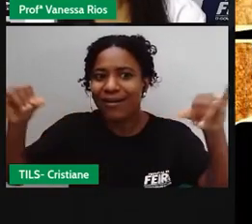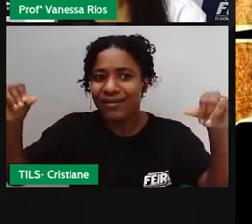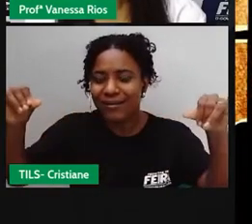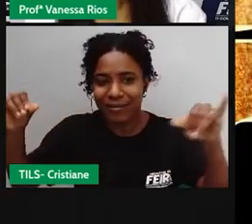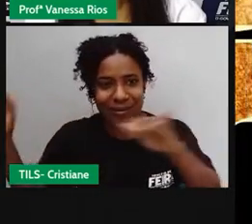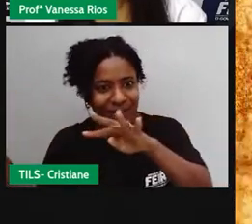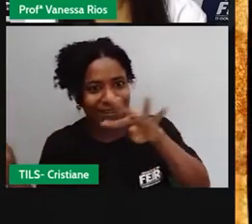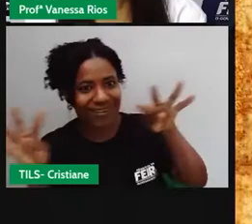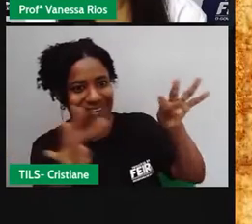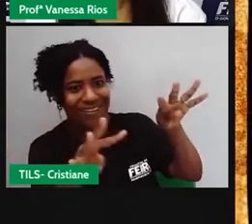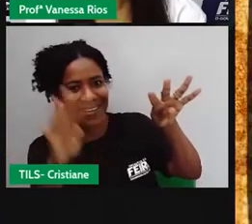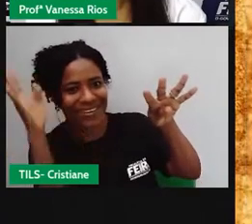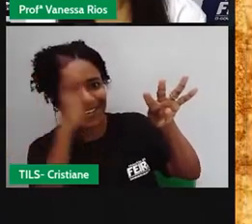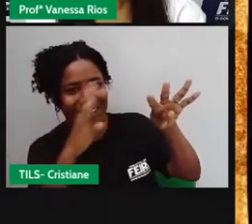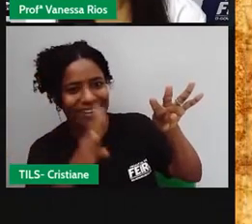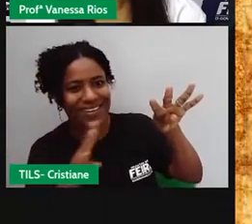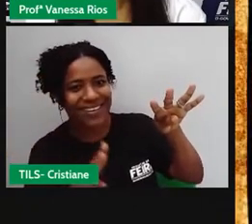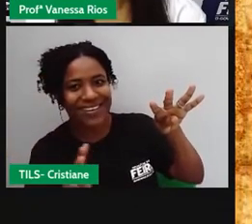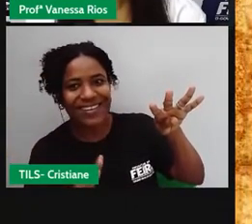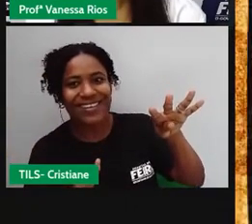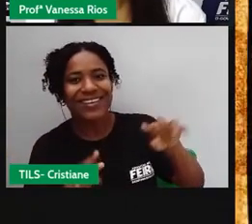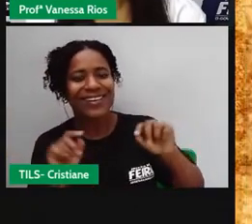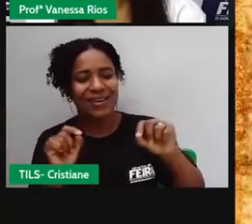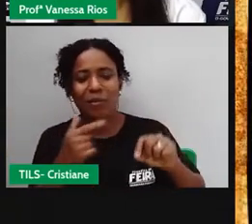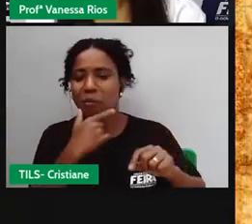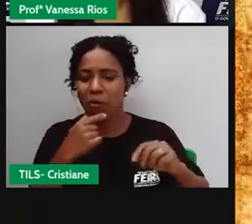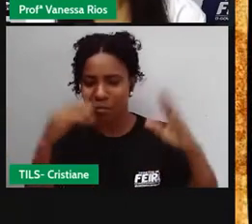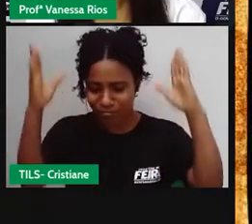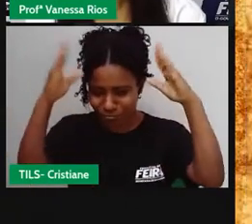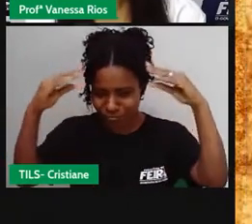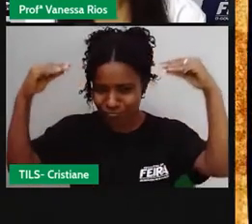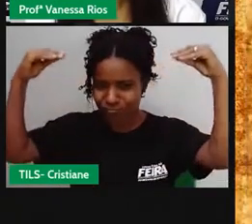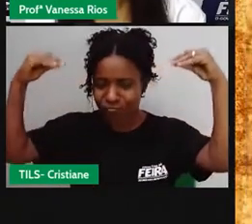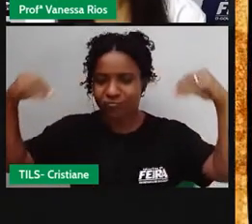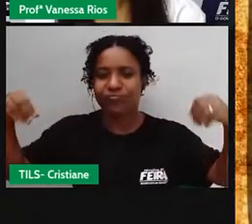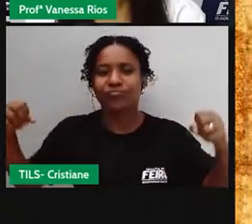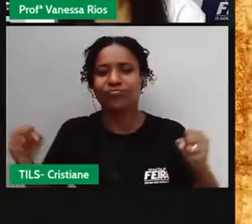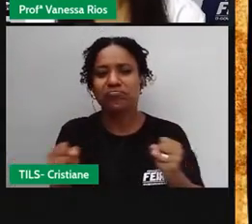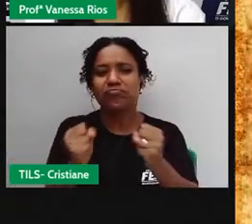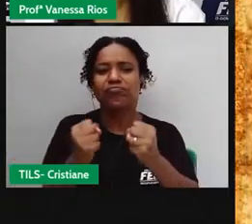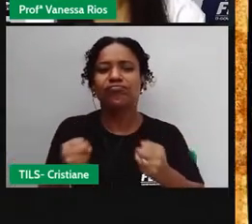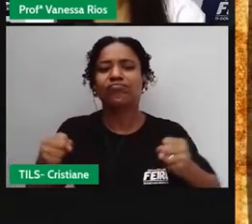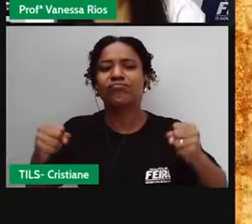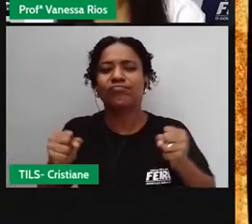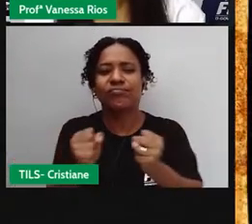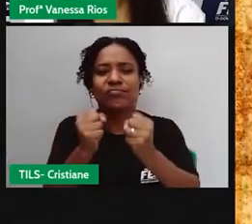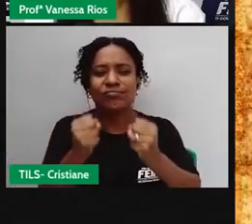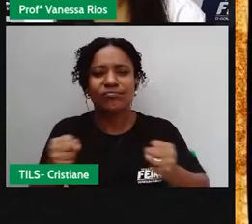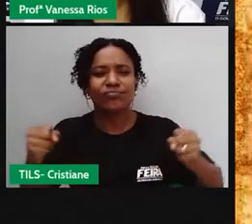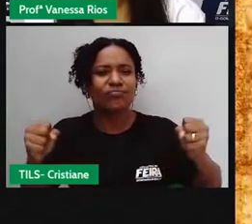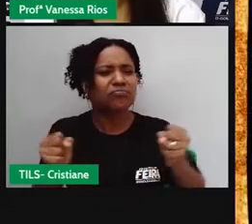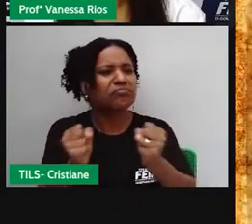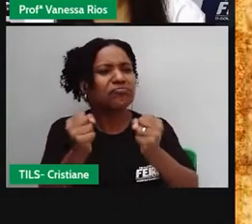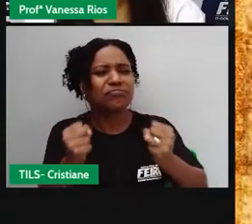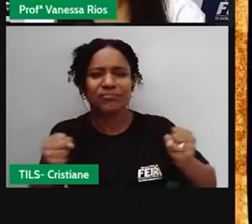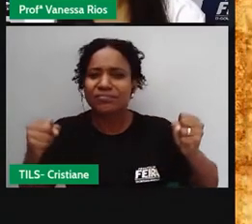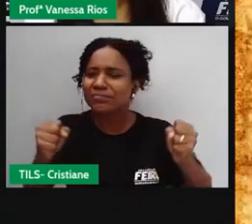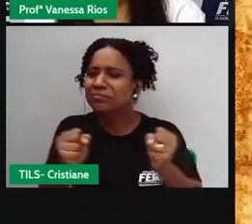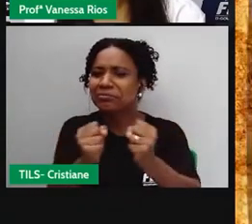Brasil. Era um cabra vestido feito cangaceiro e feito vaqueiro. E segurava uma sanfona nos